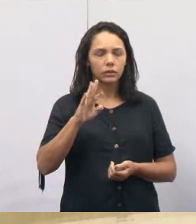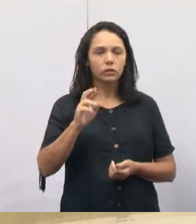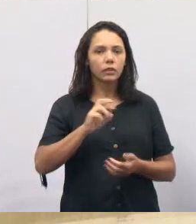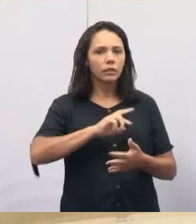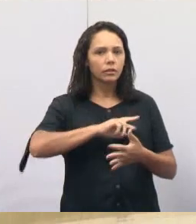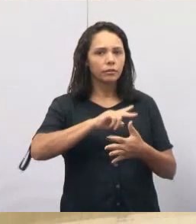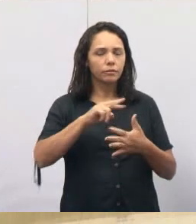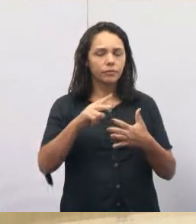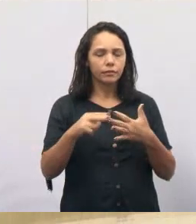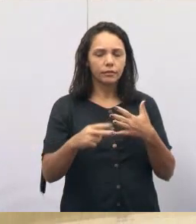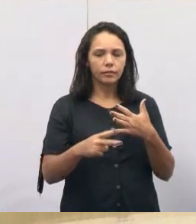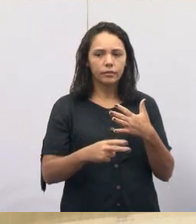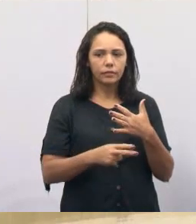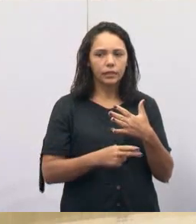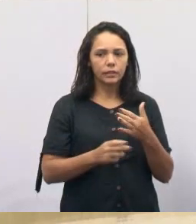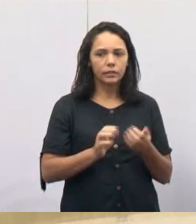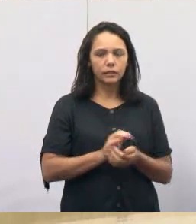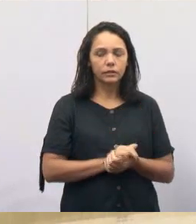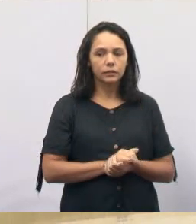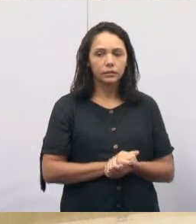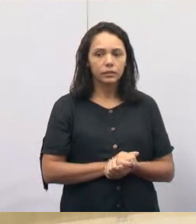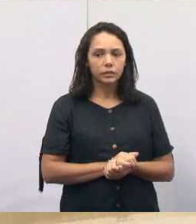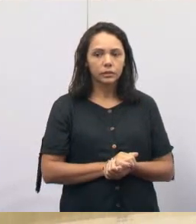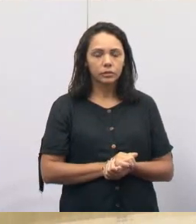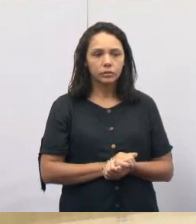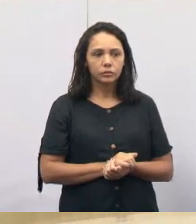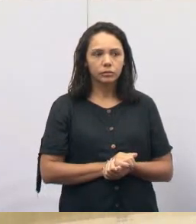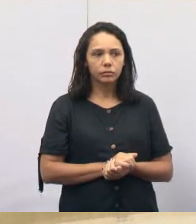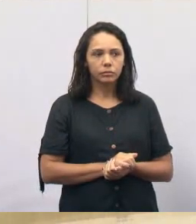endocrinologia pediátrica até 16 anos,